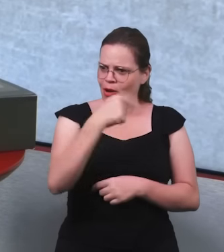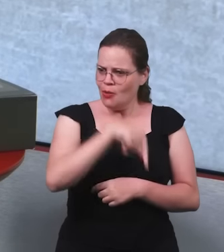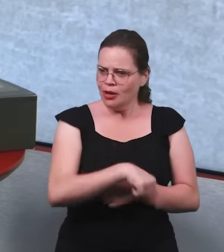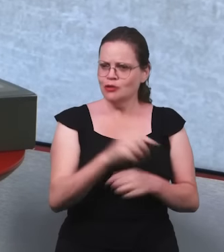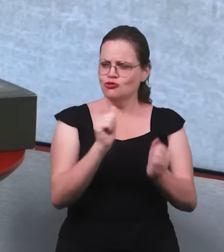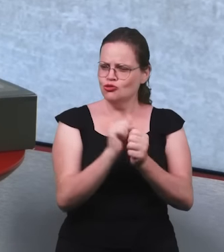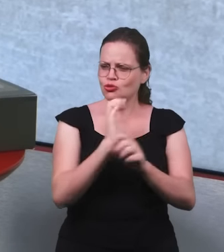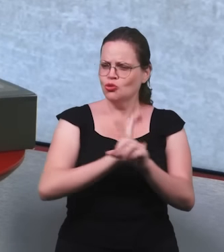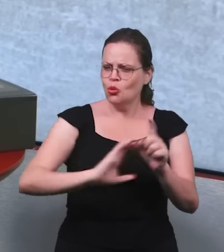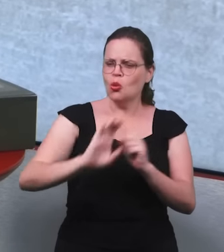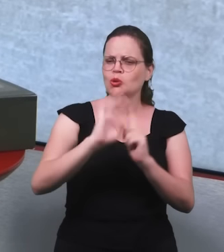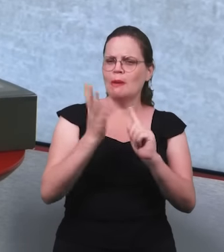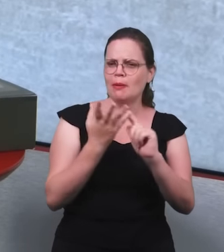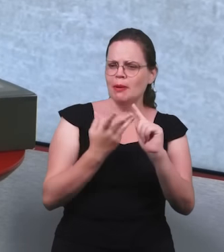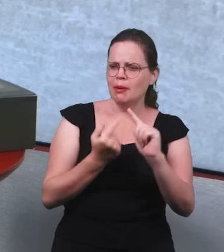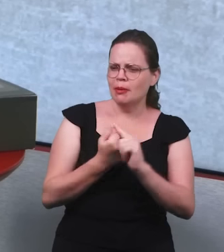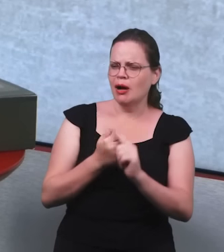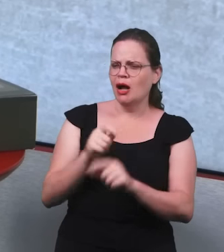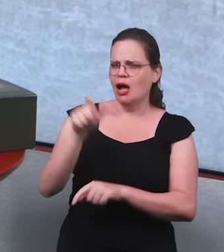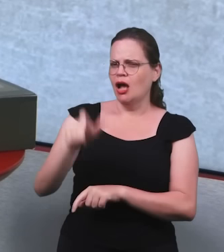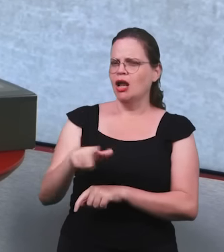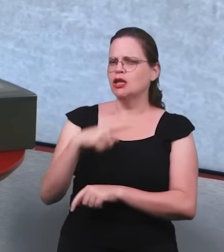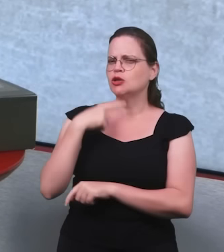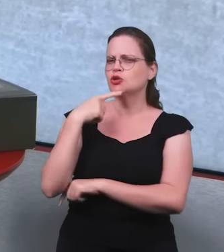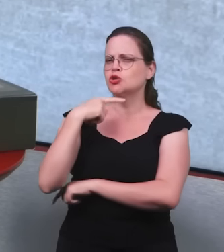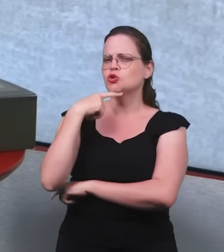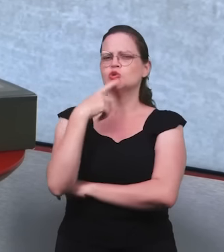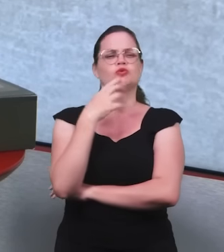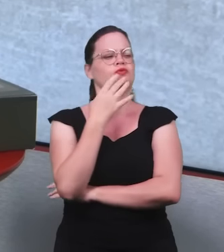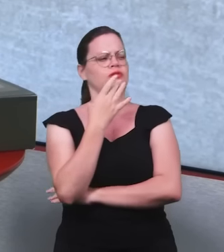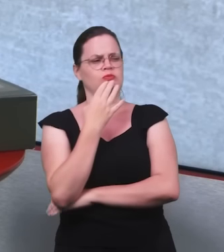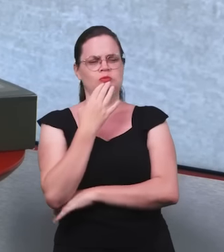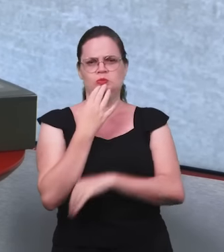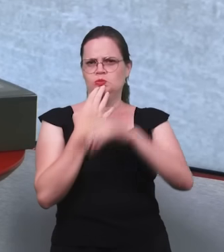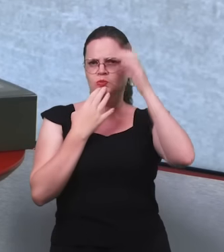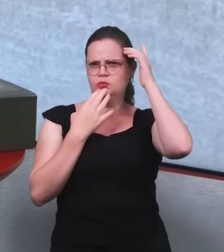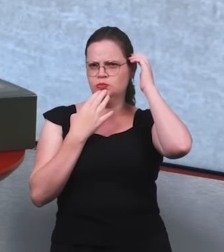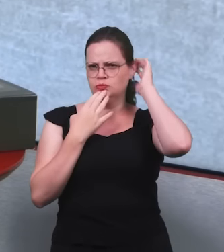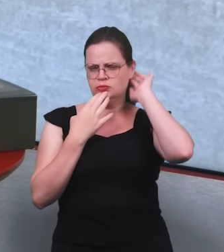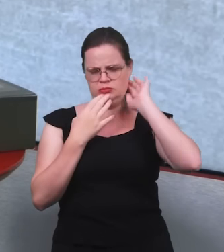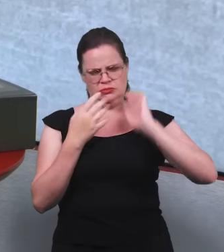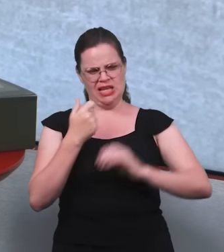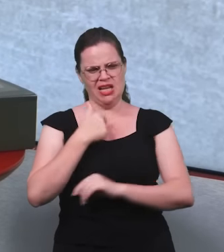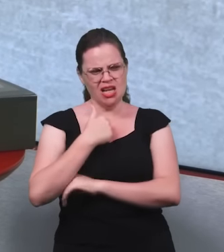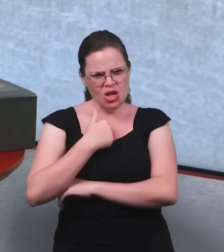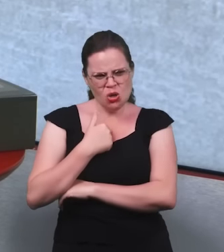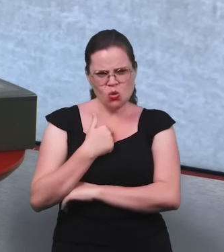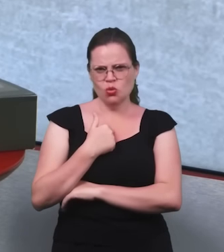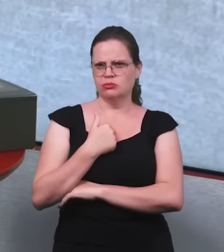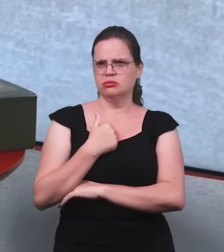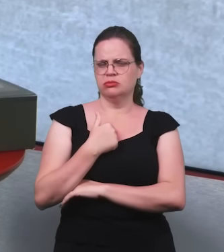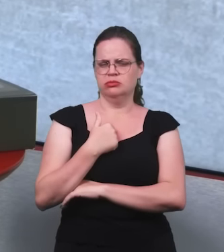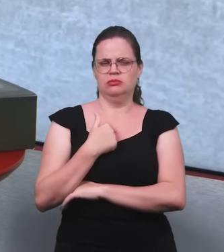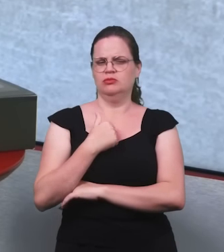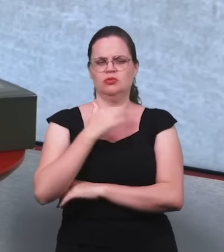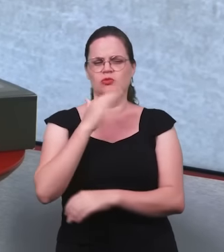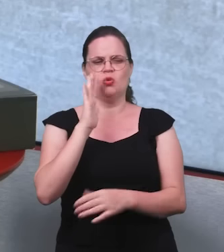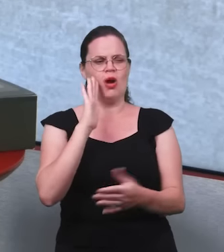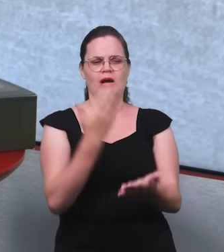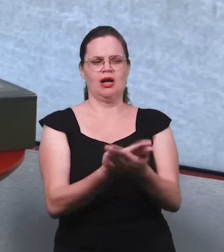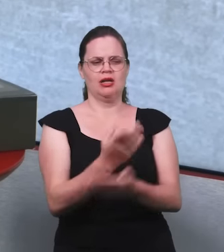Jesus ali, trouxe para Tomé um sentimento de incredulidade. Ele não acreditou no que eles